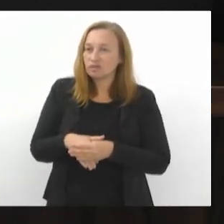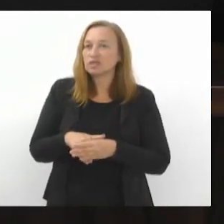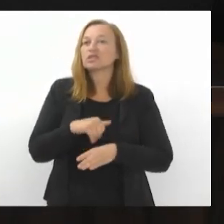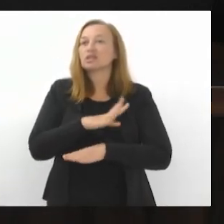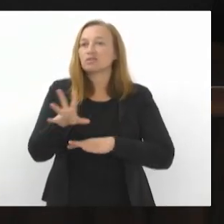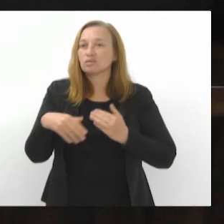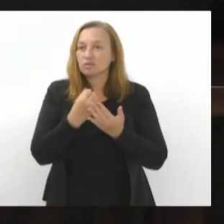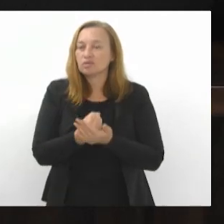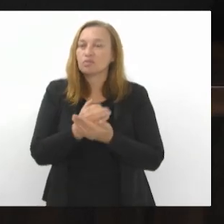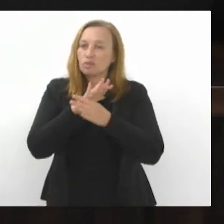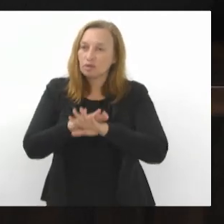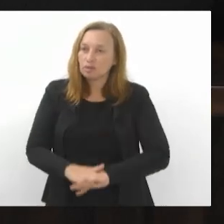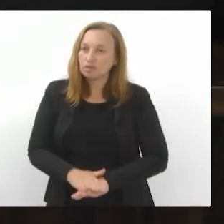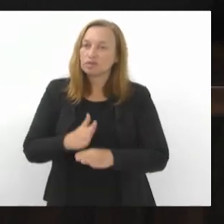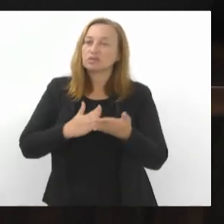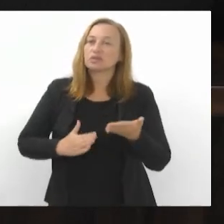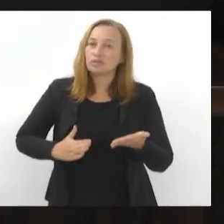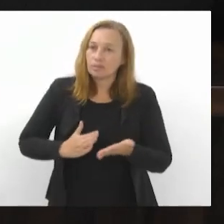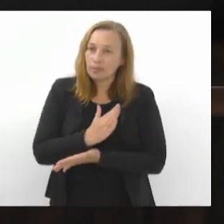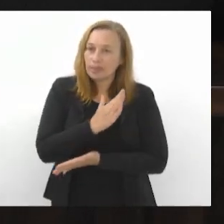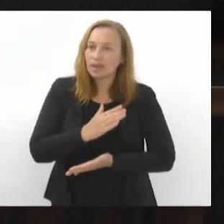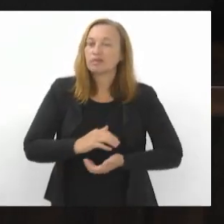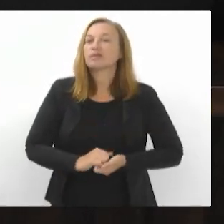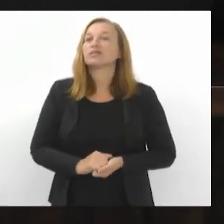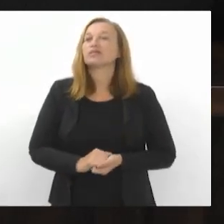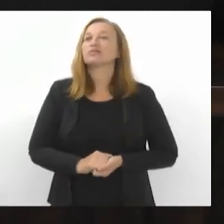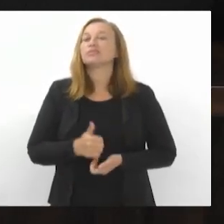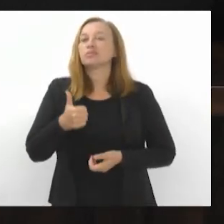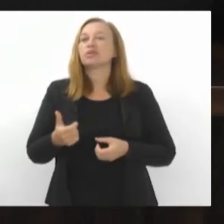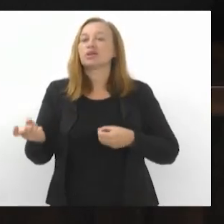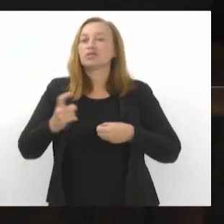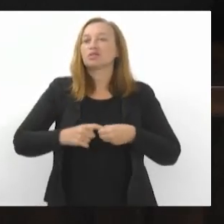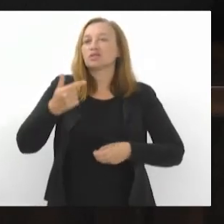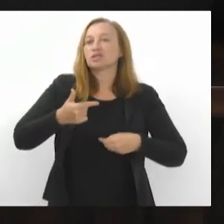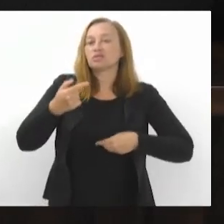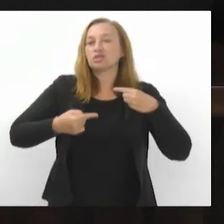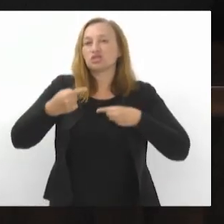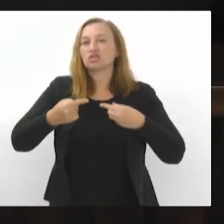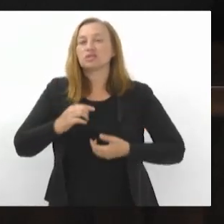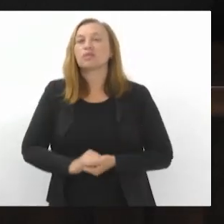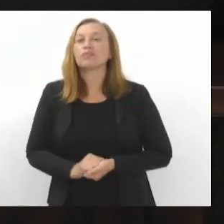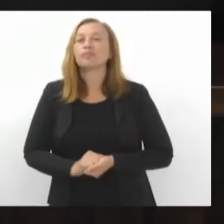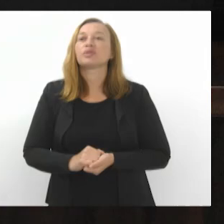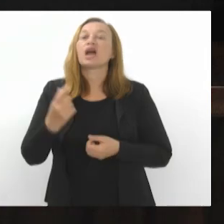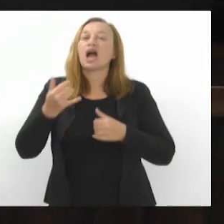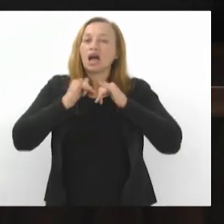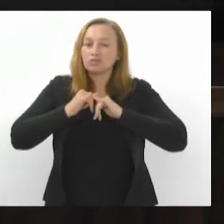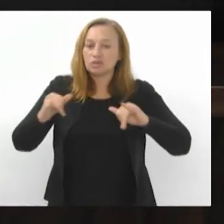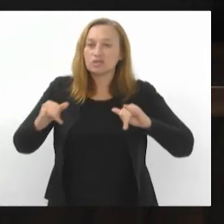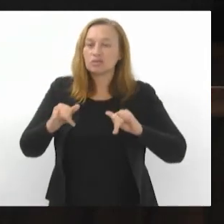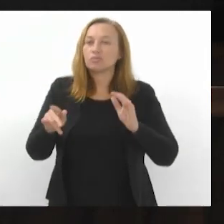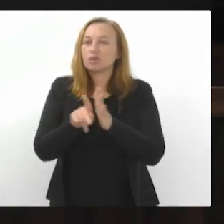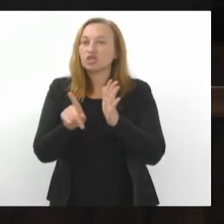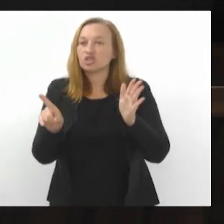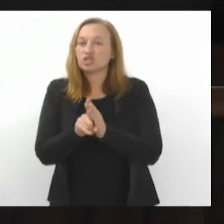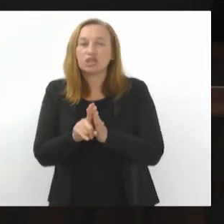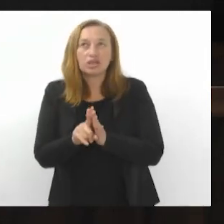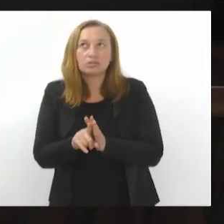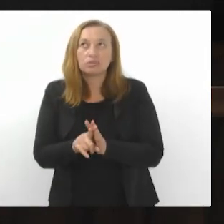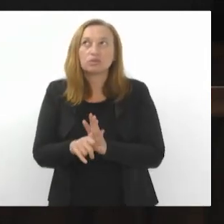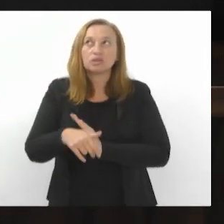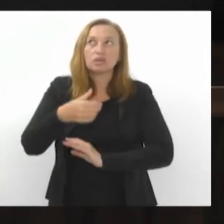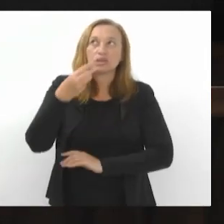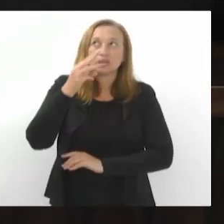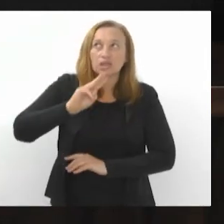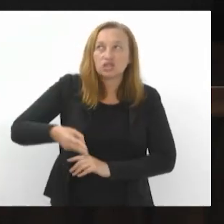Em votação, os senhores que aprovam permaneçam como estão. Aprovado em primeira e retorna em segunda. Anuncio projeto de lei